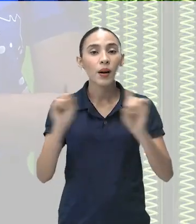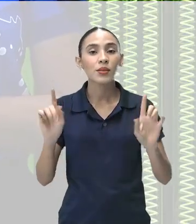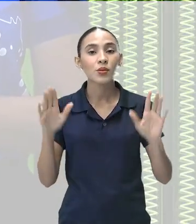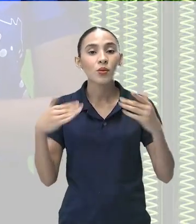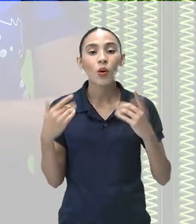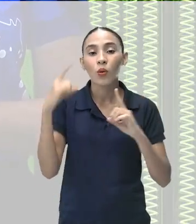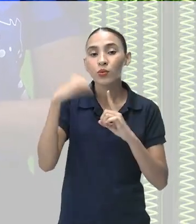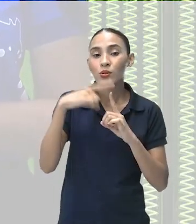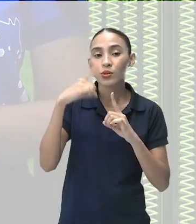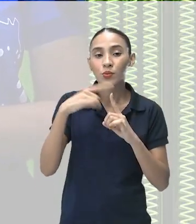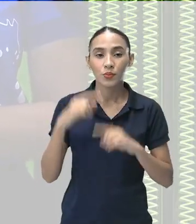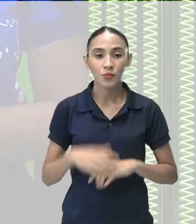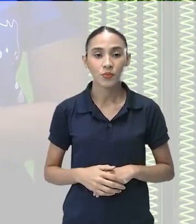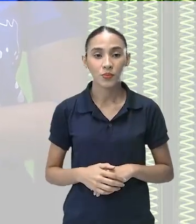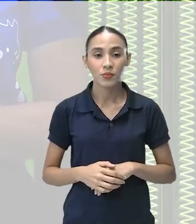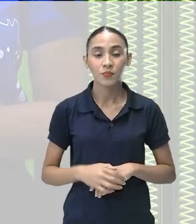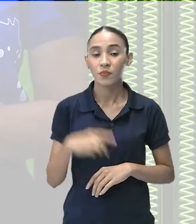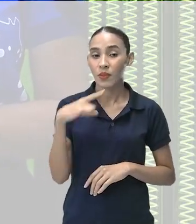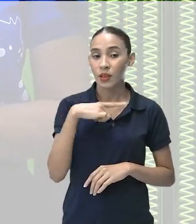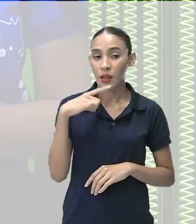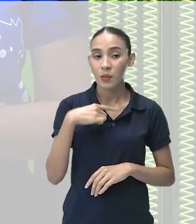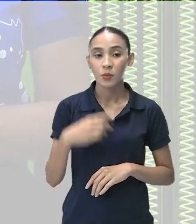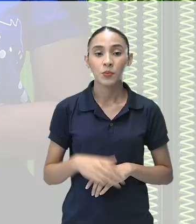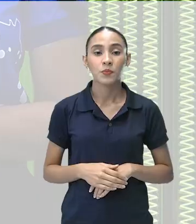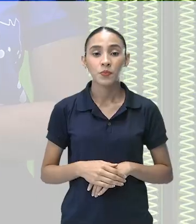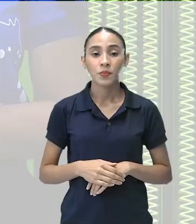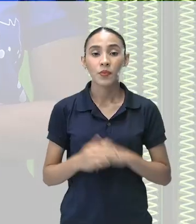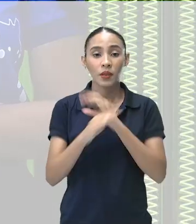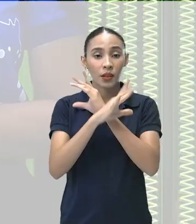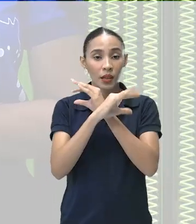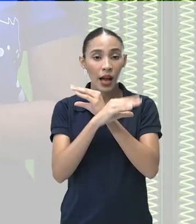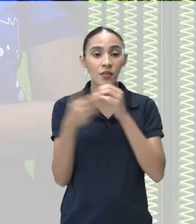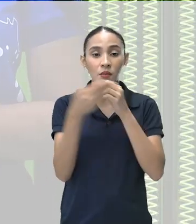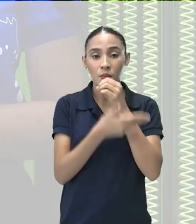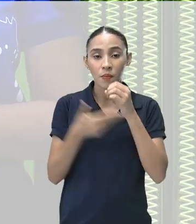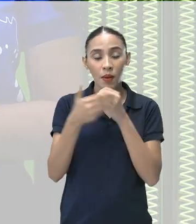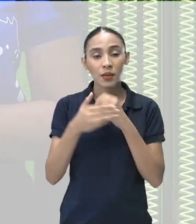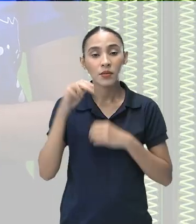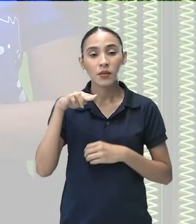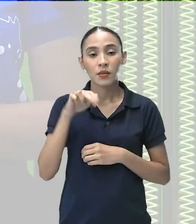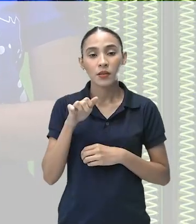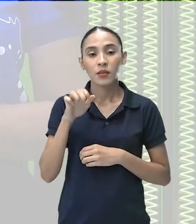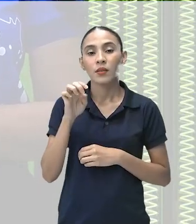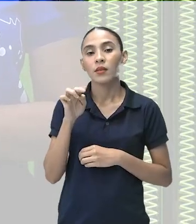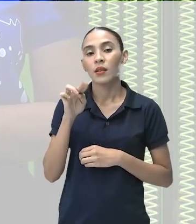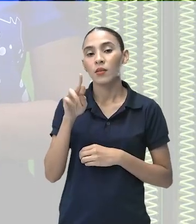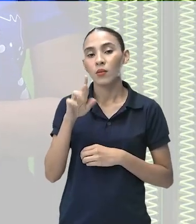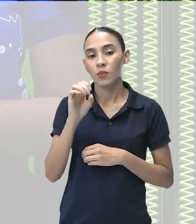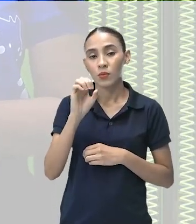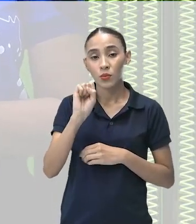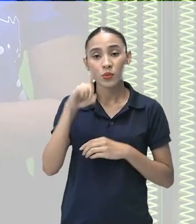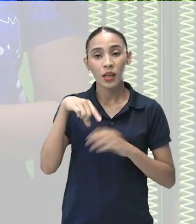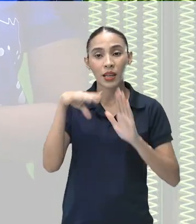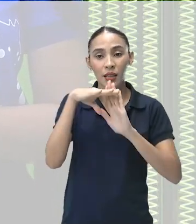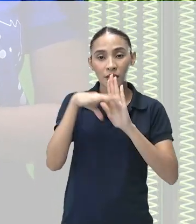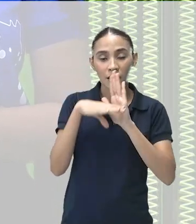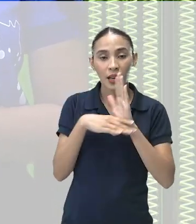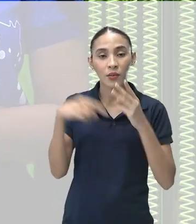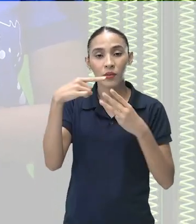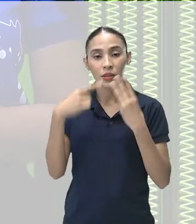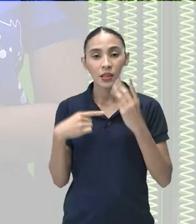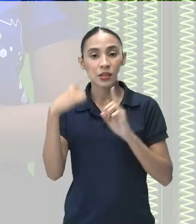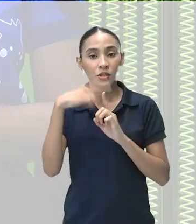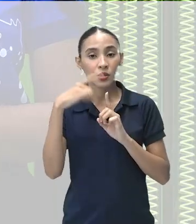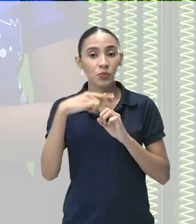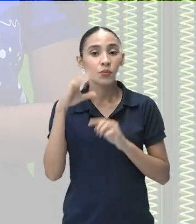Certo? E quais são os tipos de óxidos? Nós temos óxidos ácidos, básicos ou neutros. Eles são classificados